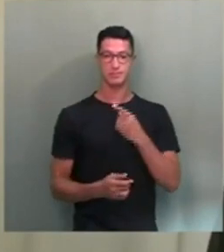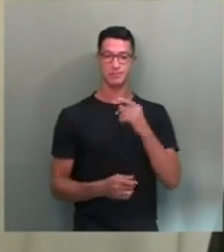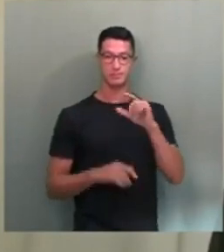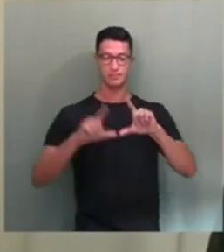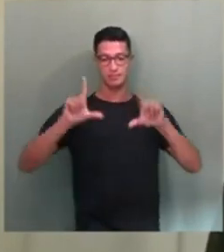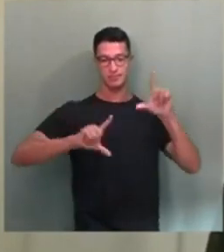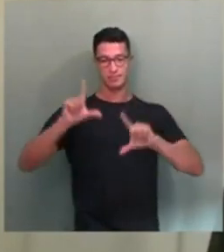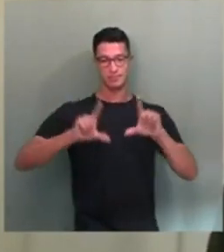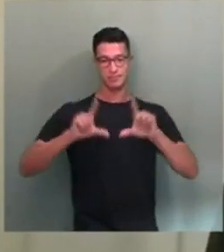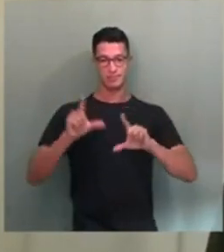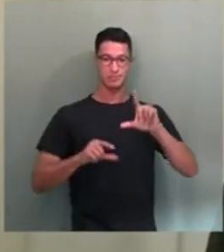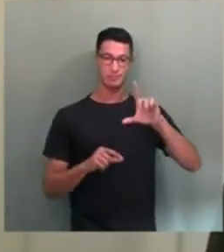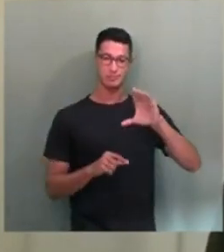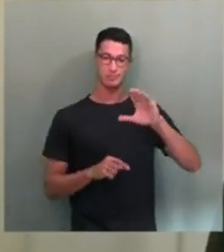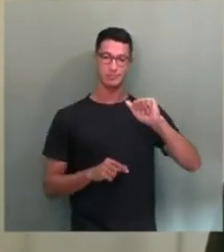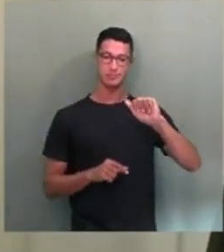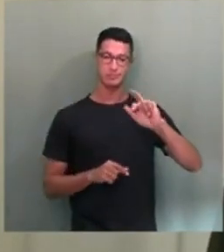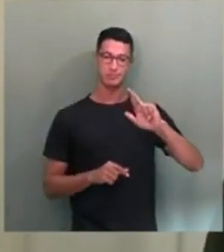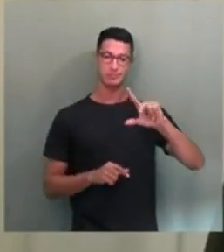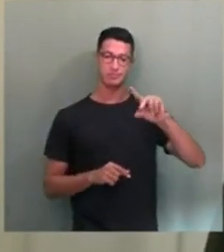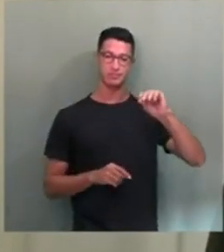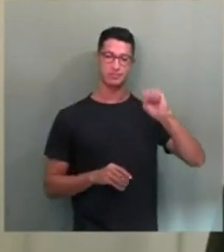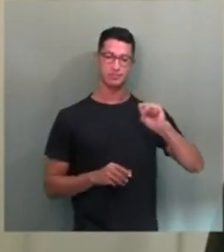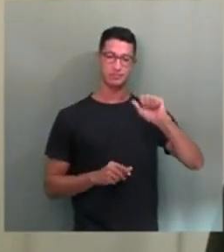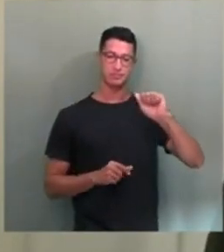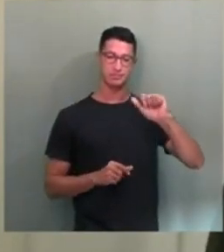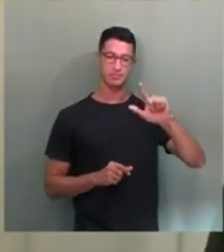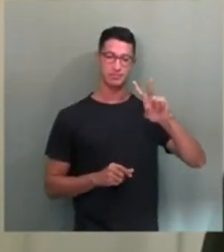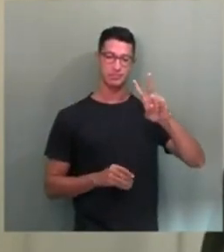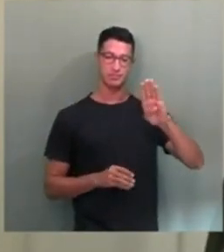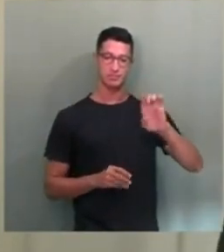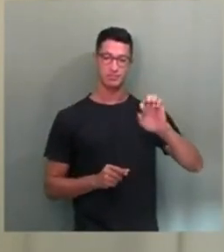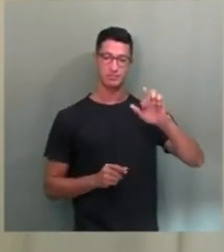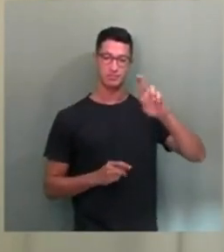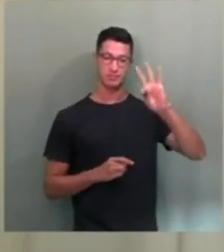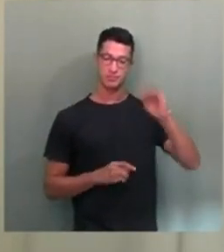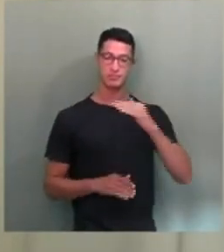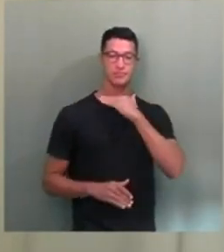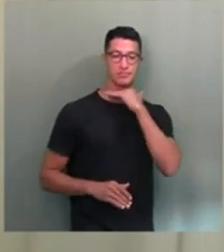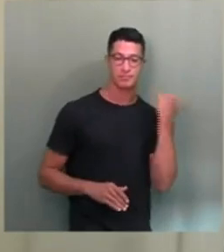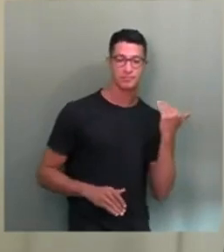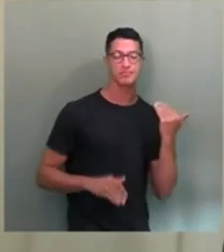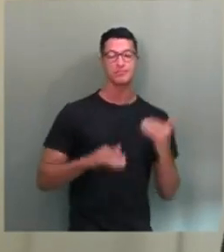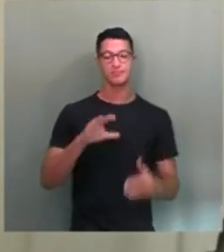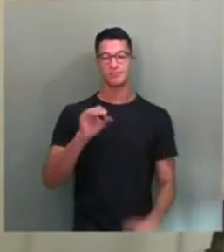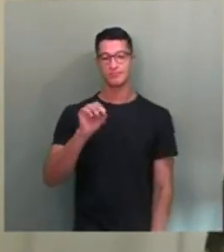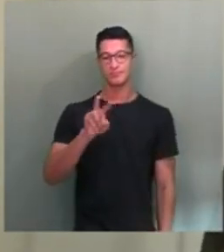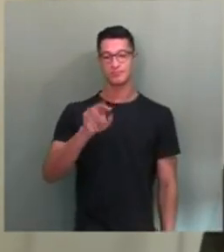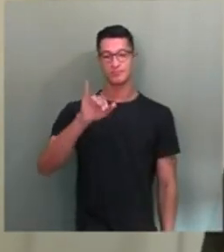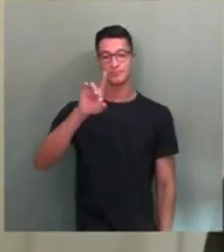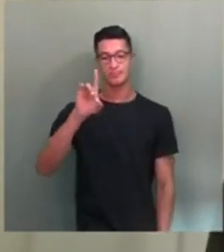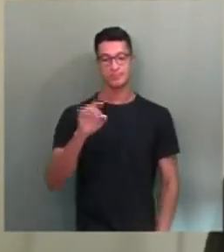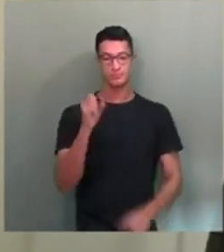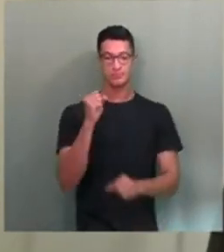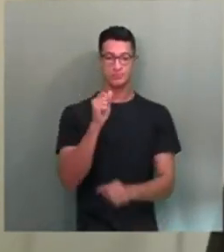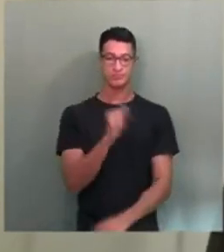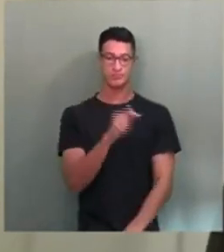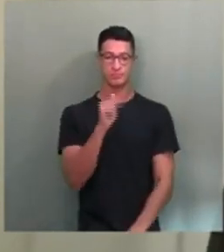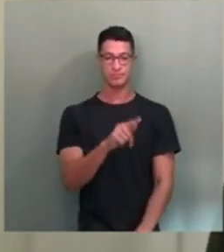TV Senado, Carlos Alberto Pereira da Silva, que perdeu a vida para a Covid-19 em agosto do ano de